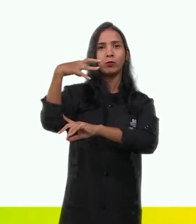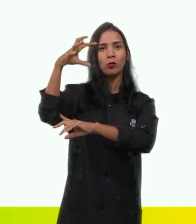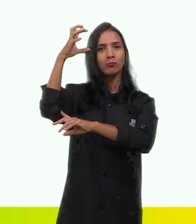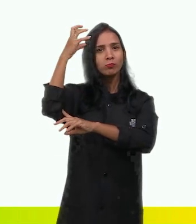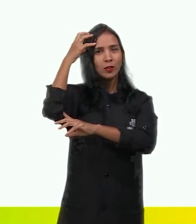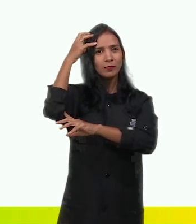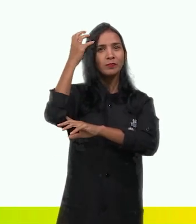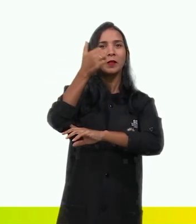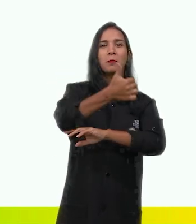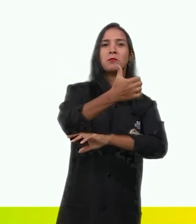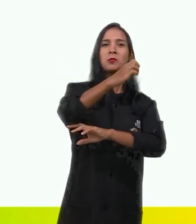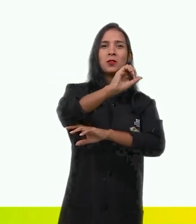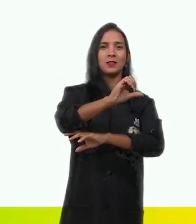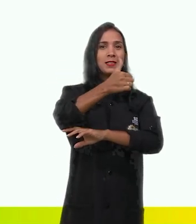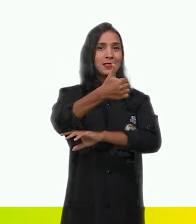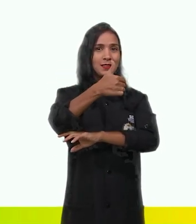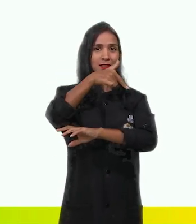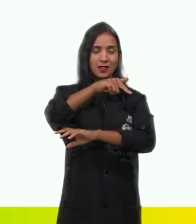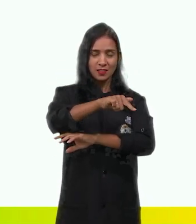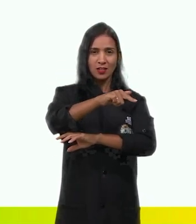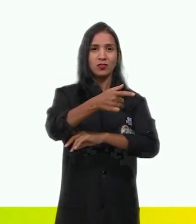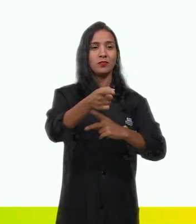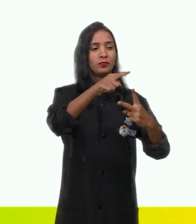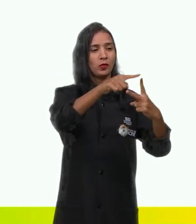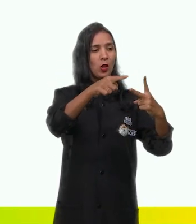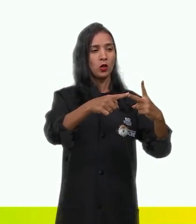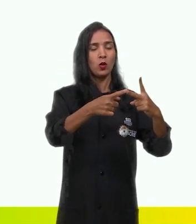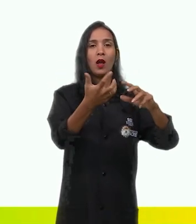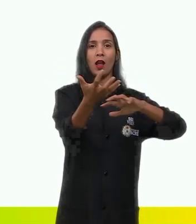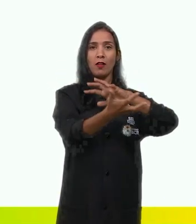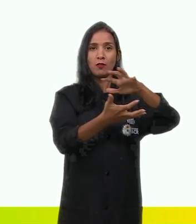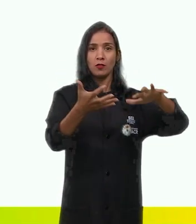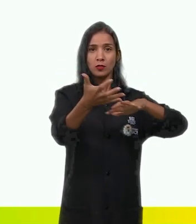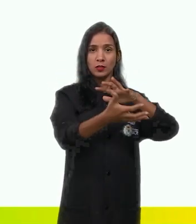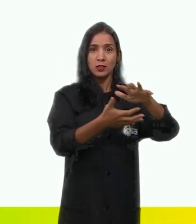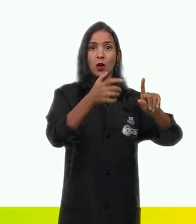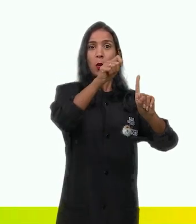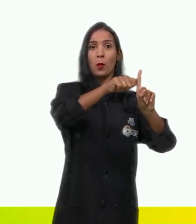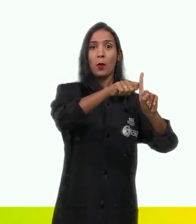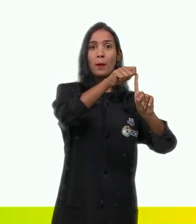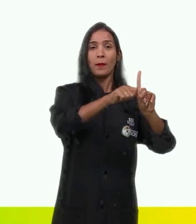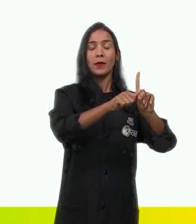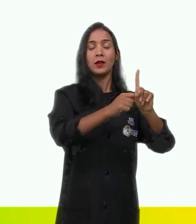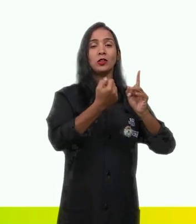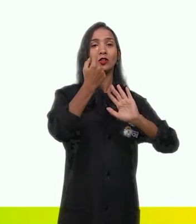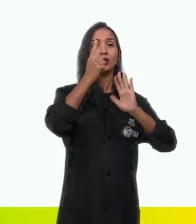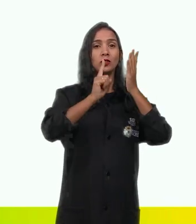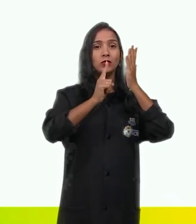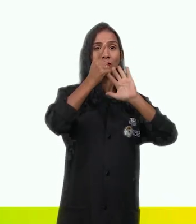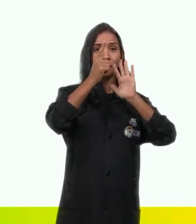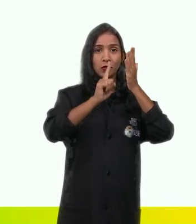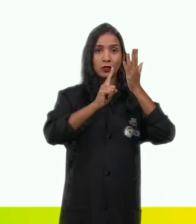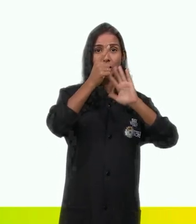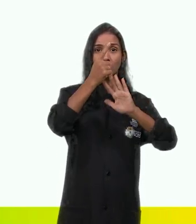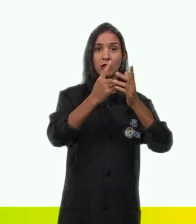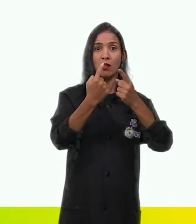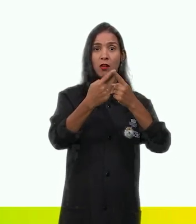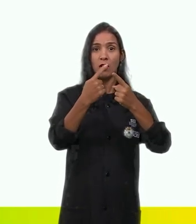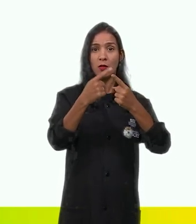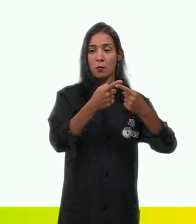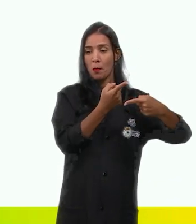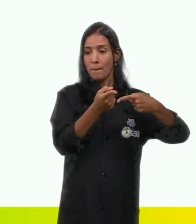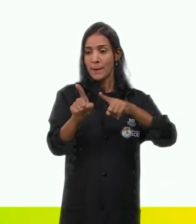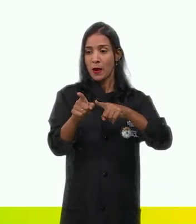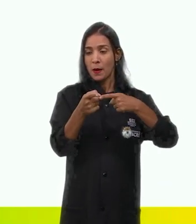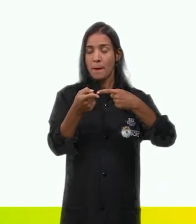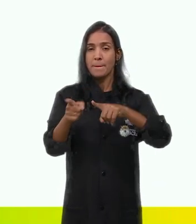1917 naquele lugar. A Revolução de Fevereiro, que derruba o regime czarista